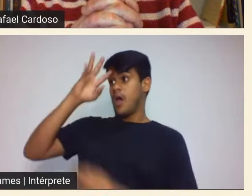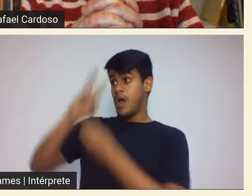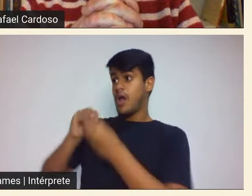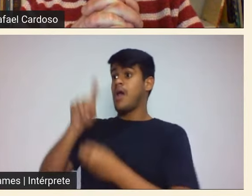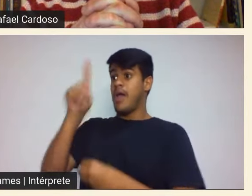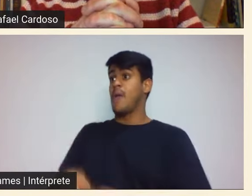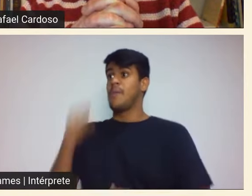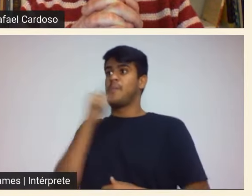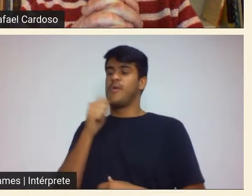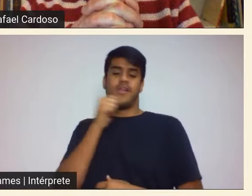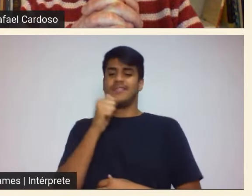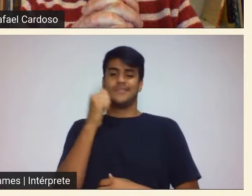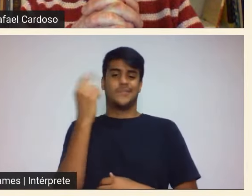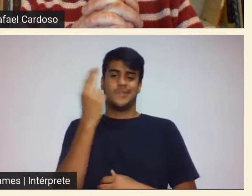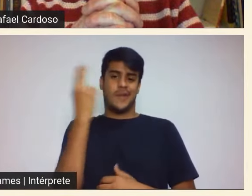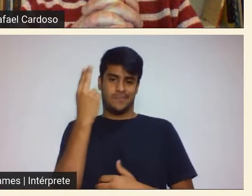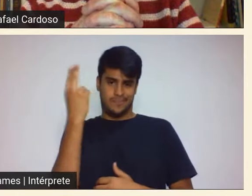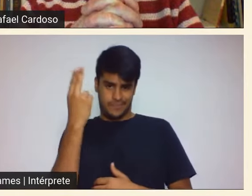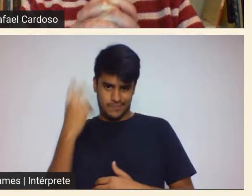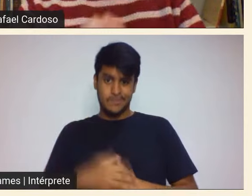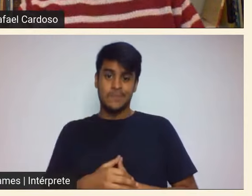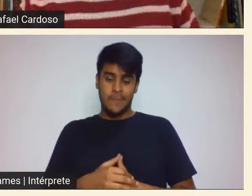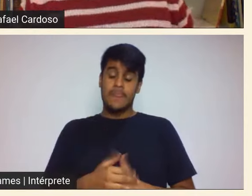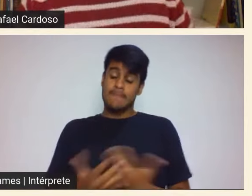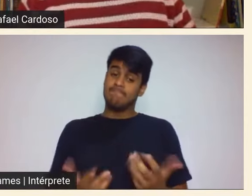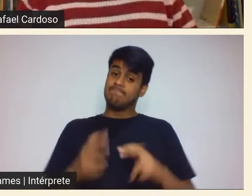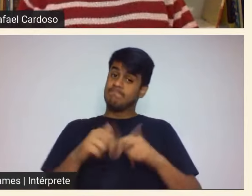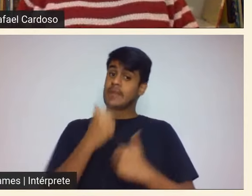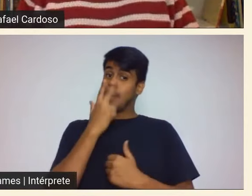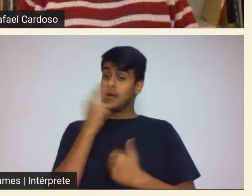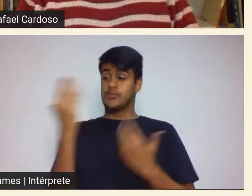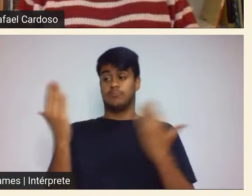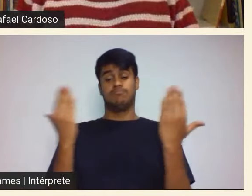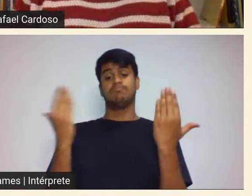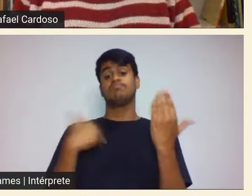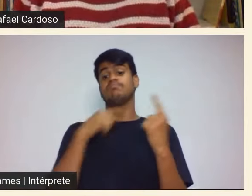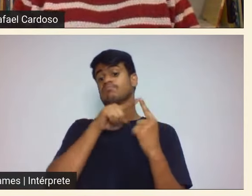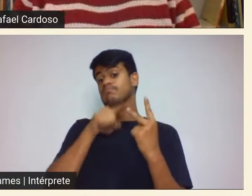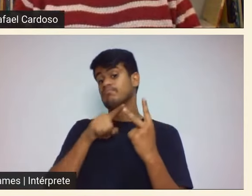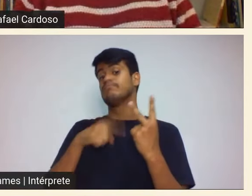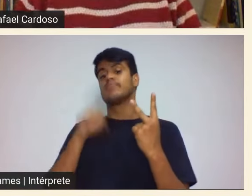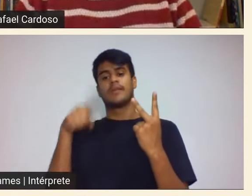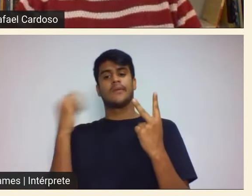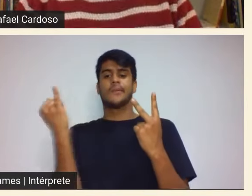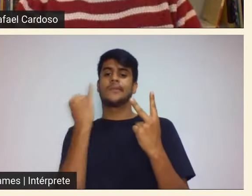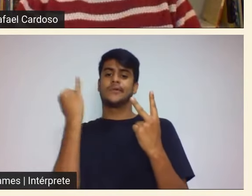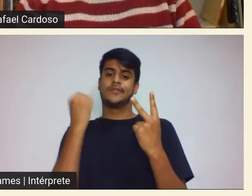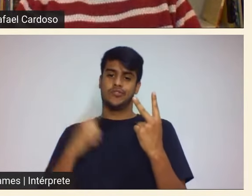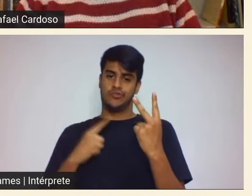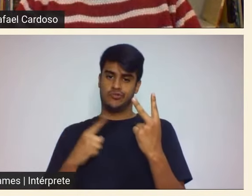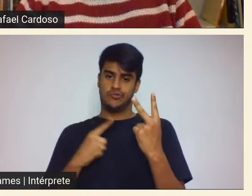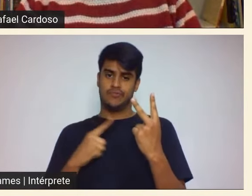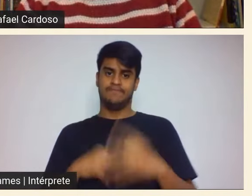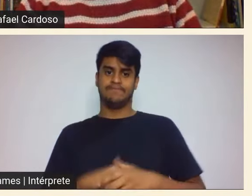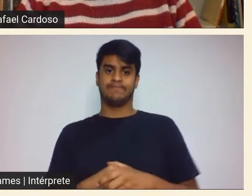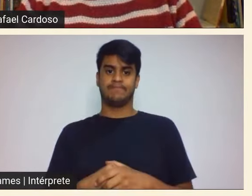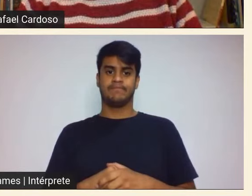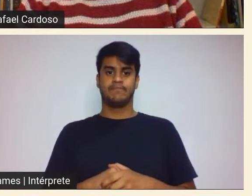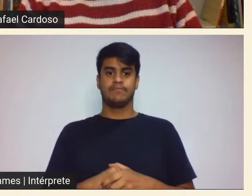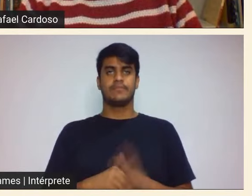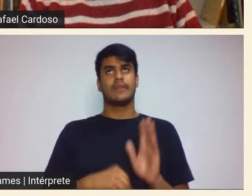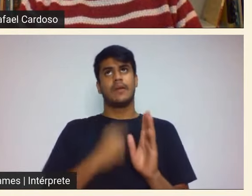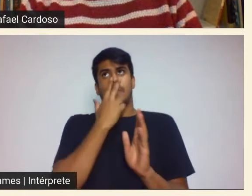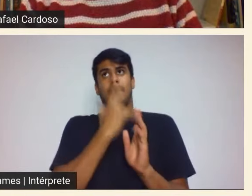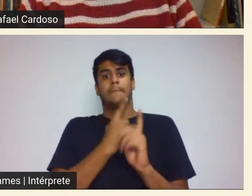mulher. Então, talvez essas sejam duas questões para mim importantes, assim. Quer dizer, essa é a